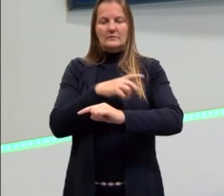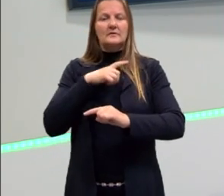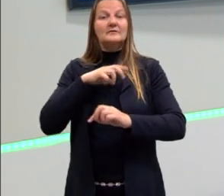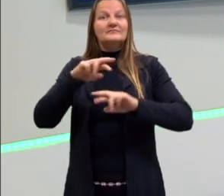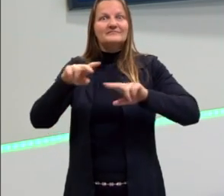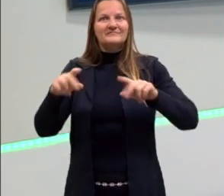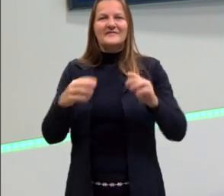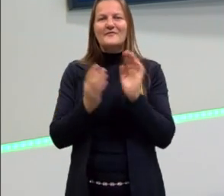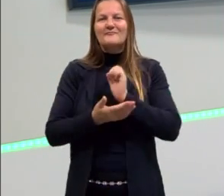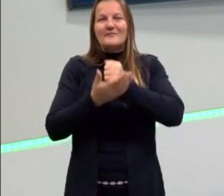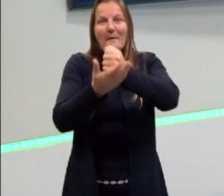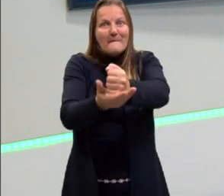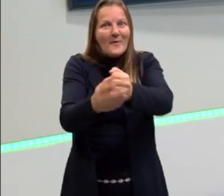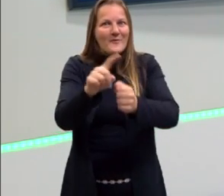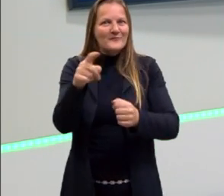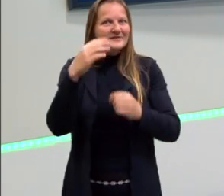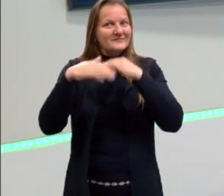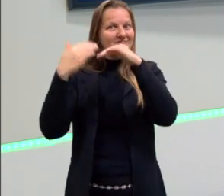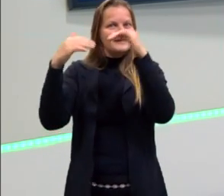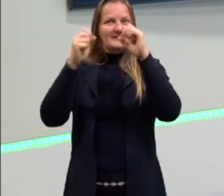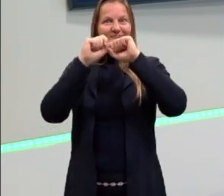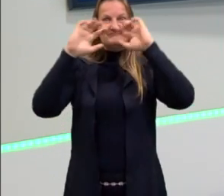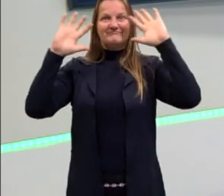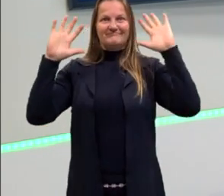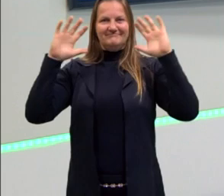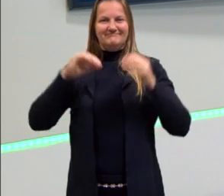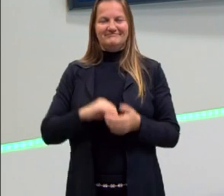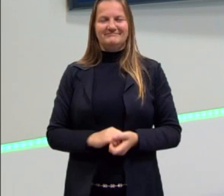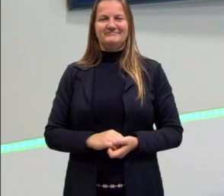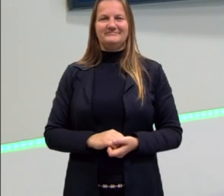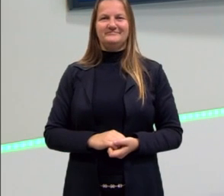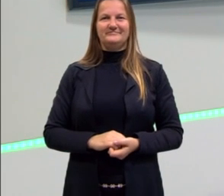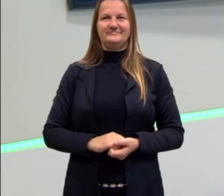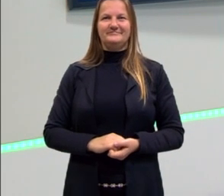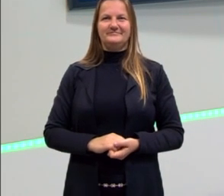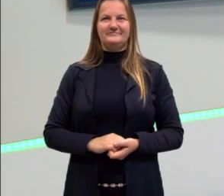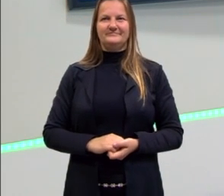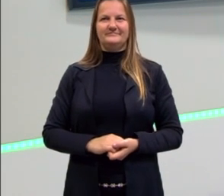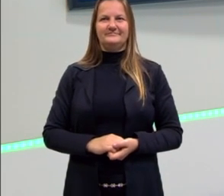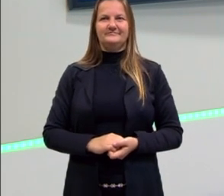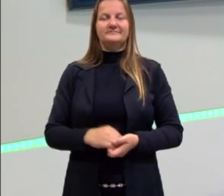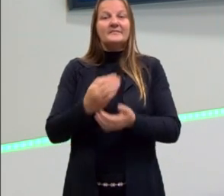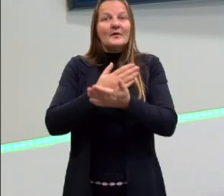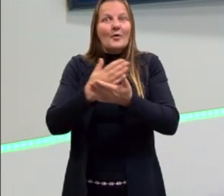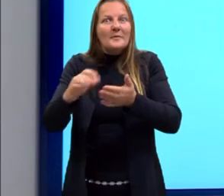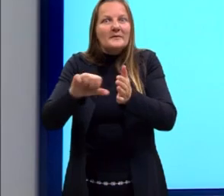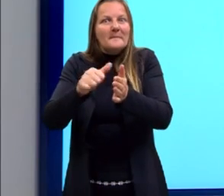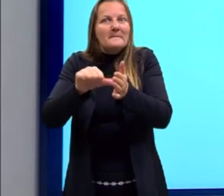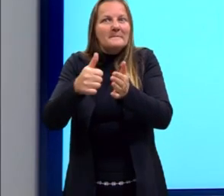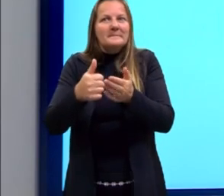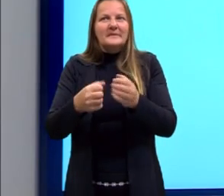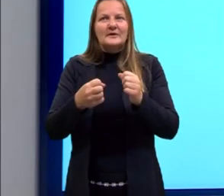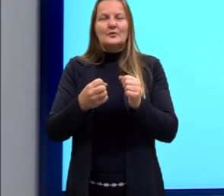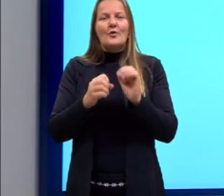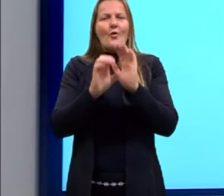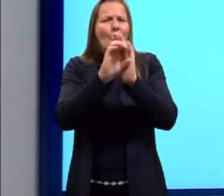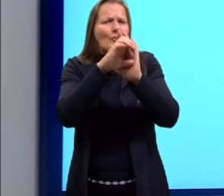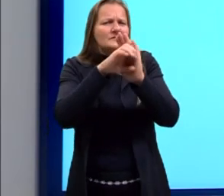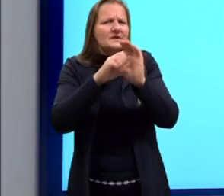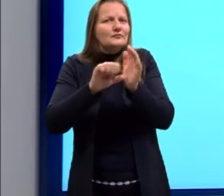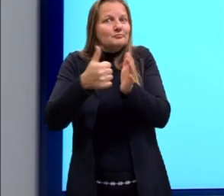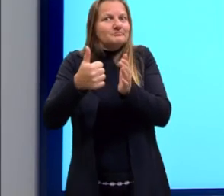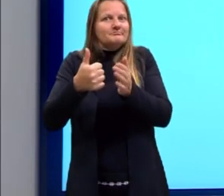e ajudar vocês aí é desenvolver as questões e para dar início Então os conceitos primitivos